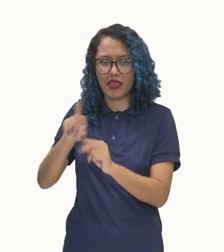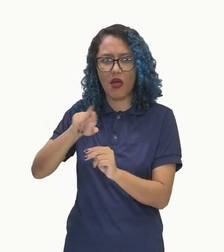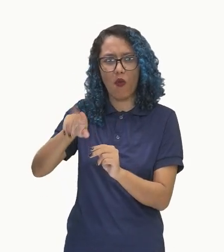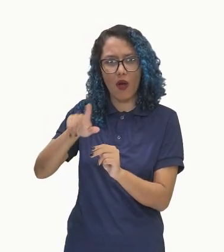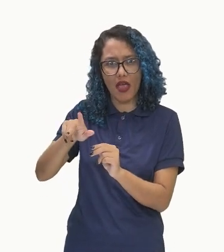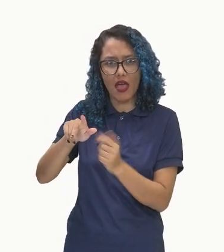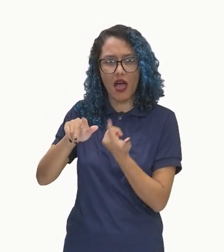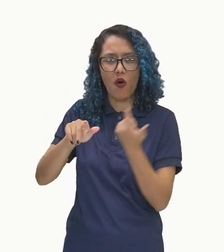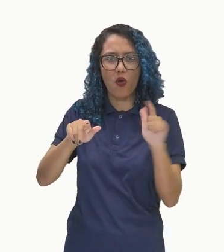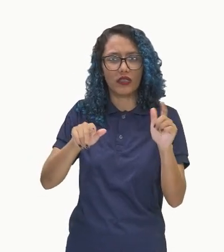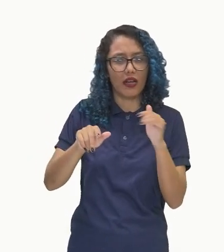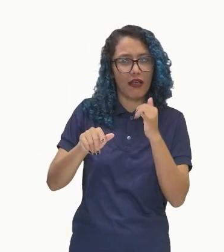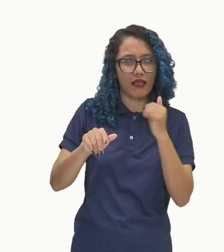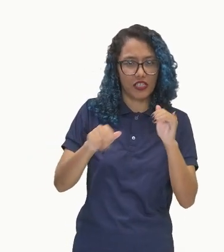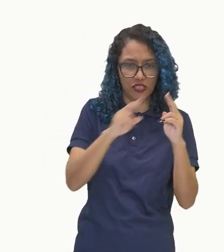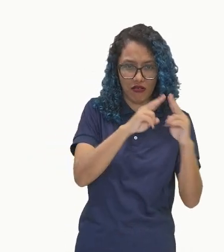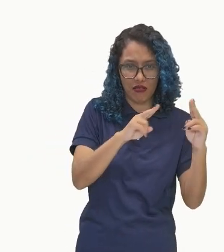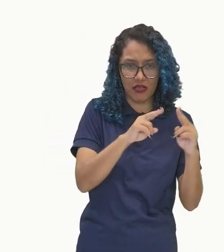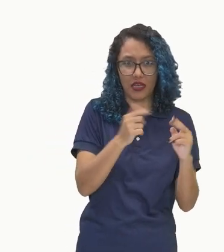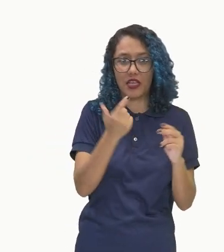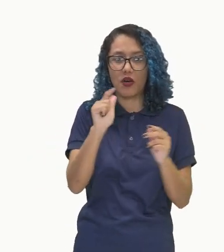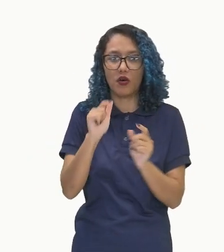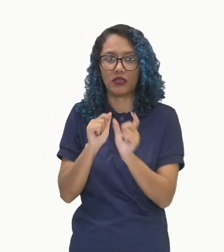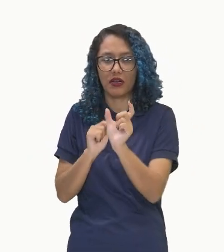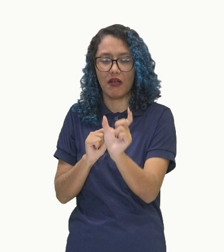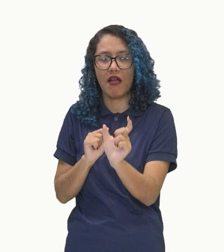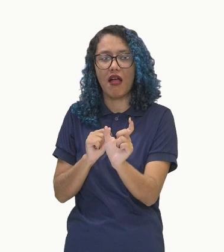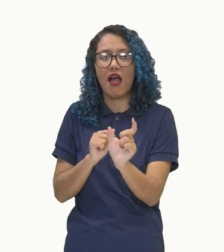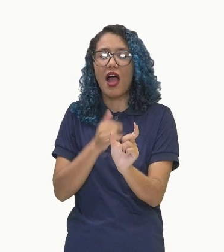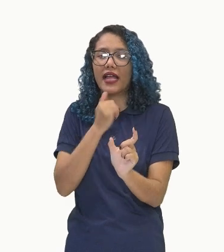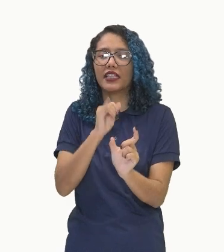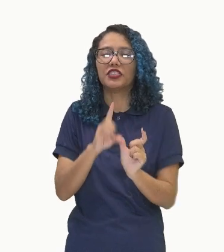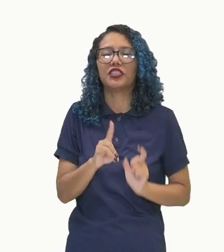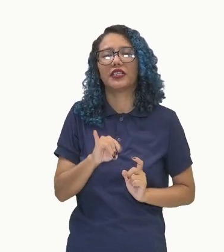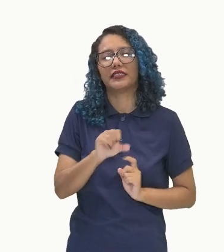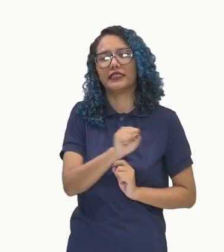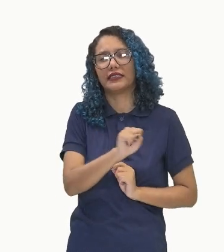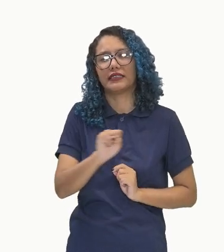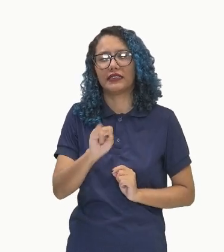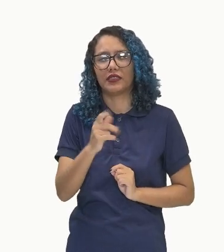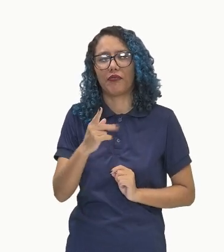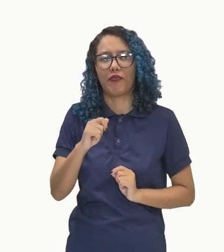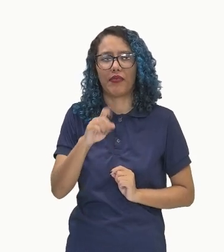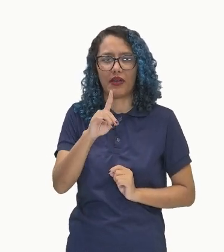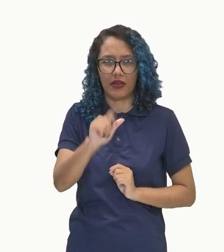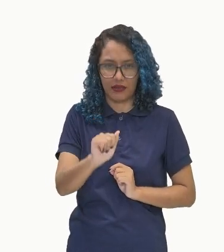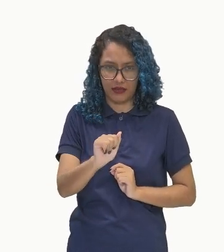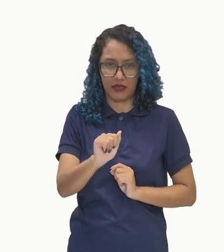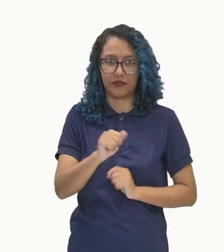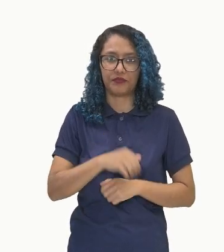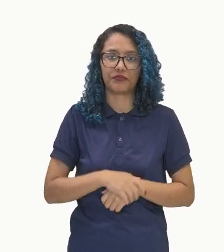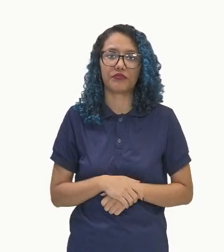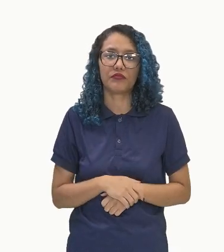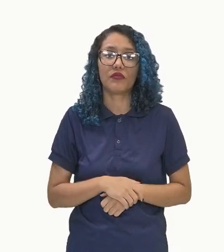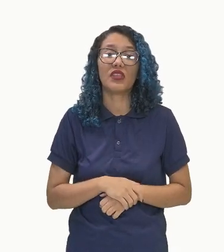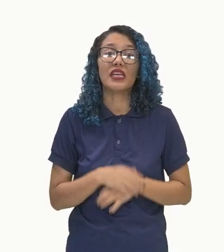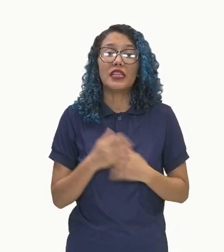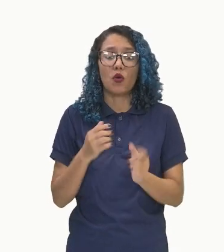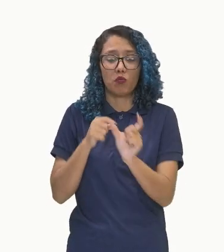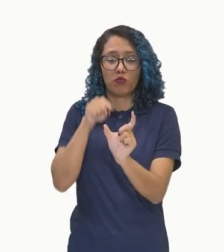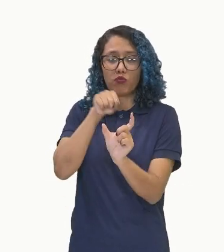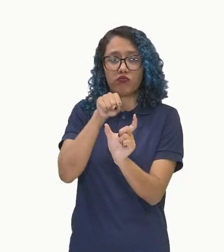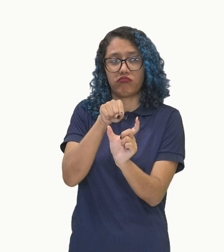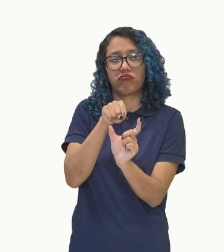são os dispositivos capazes de transformar energia elétrica